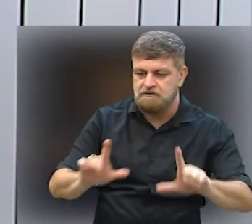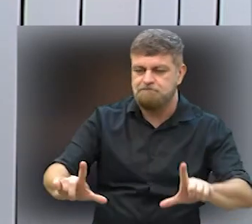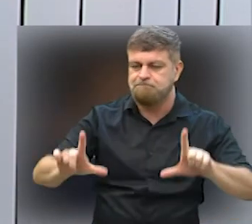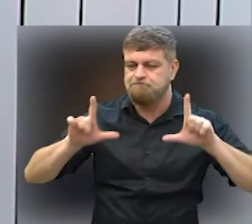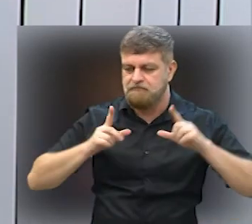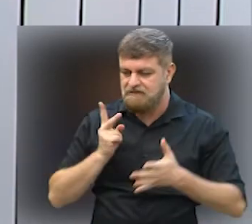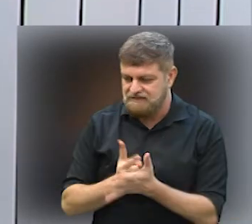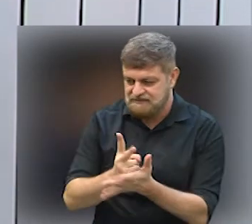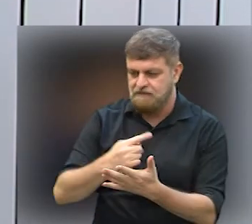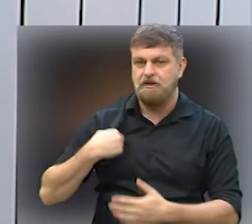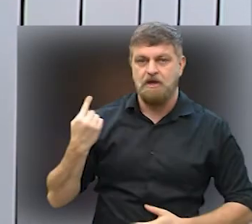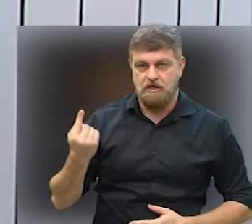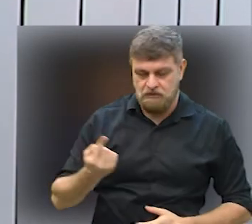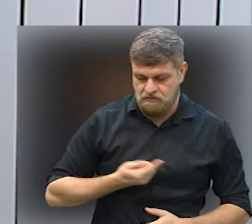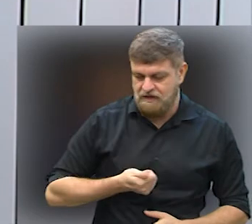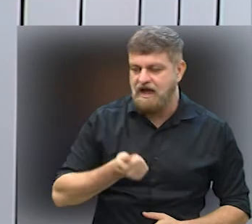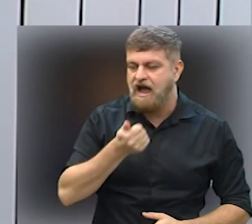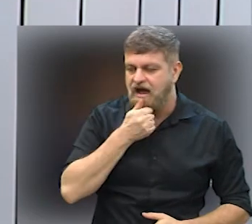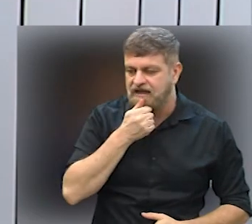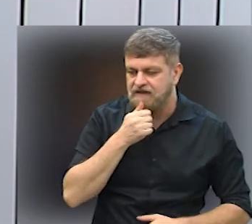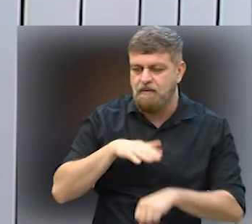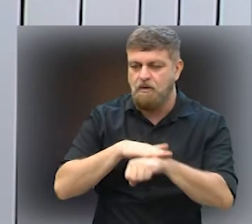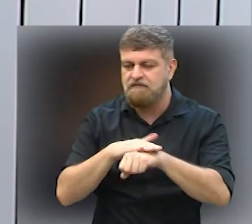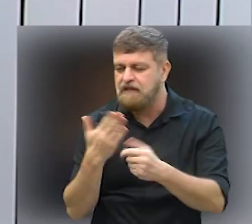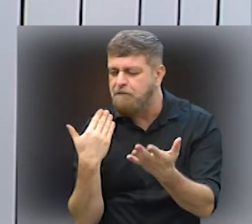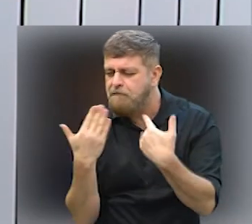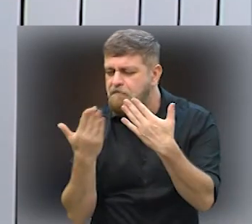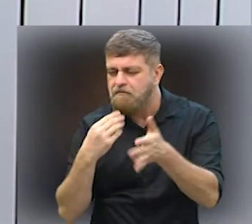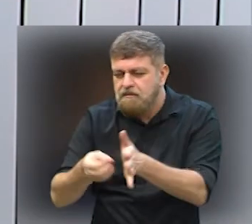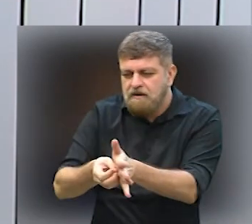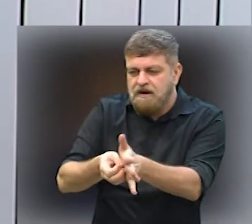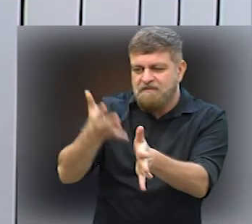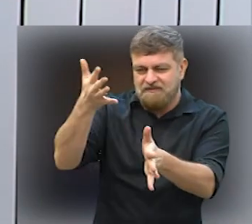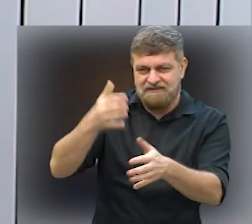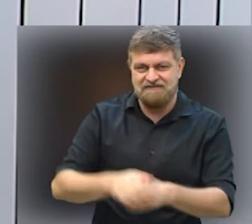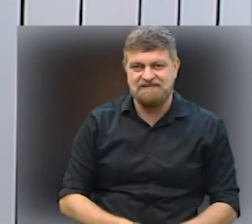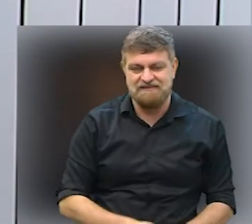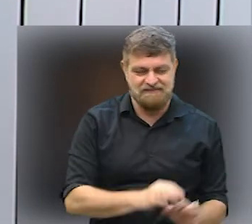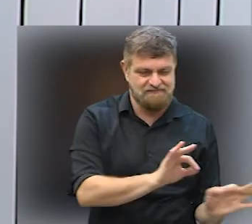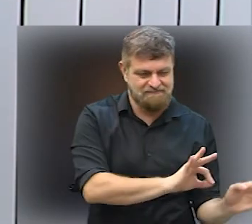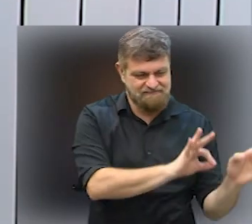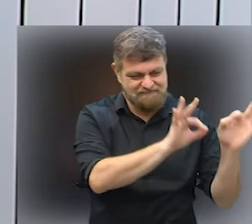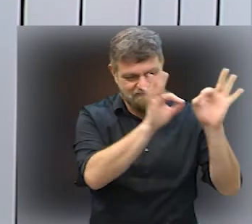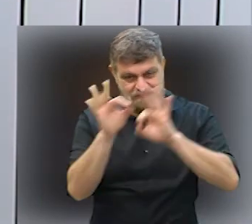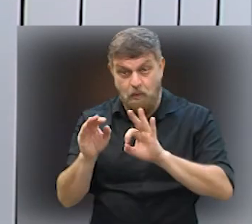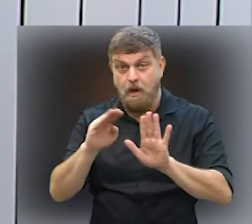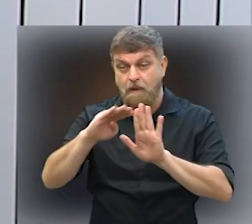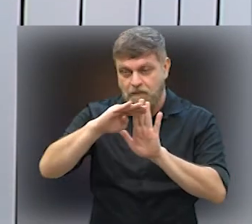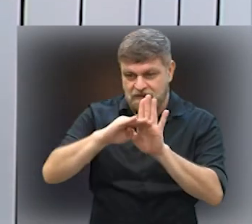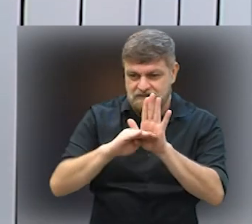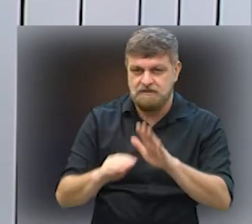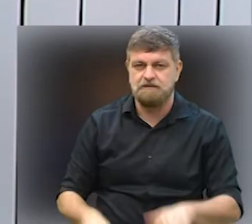Tenho certeza que nós ainda vamos conversar muitas vezes ao longo destes